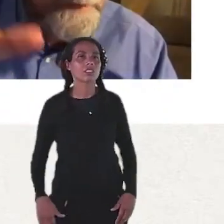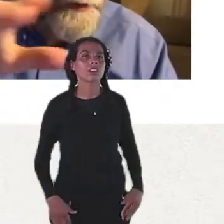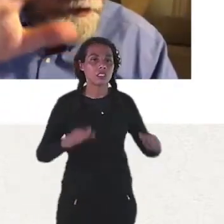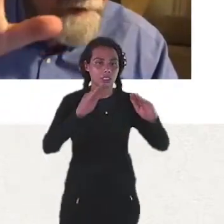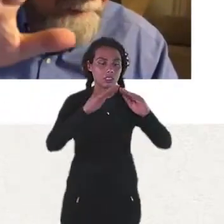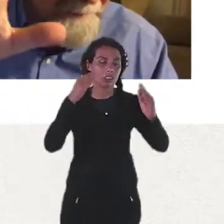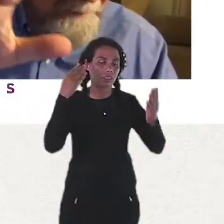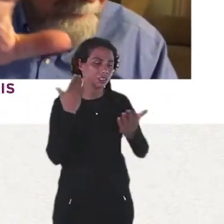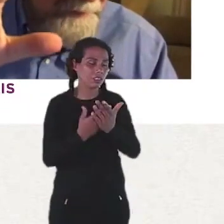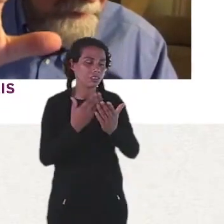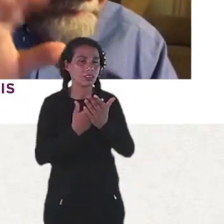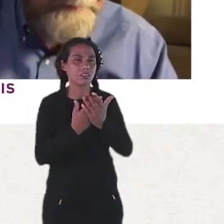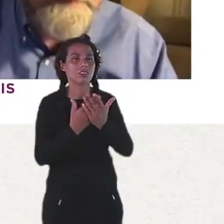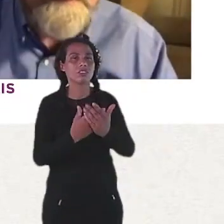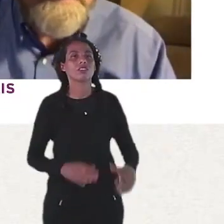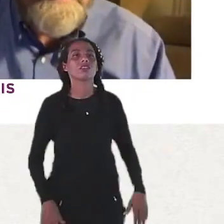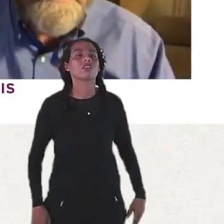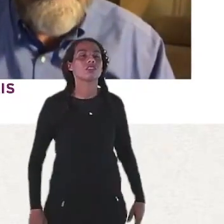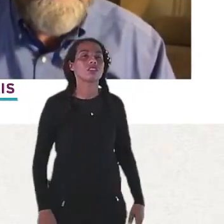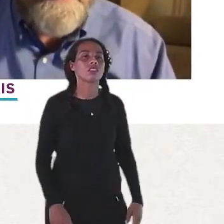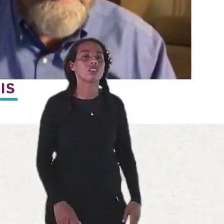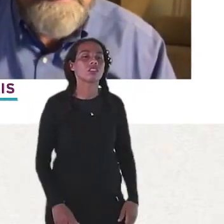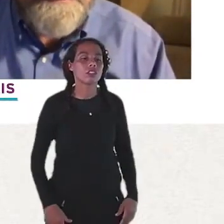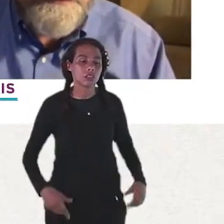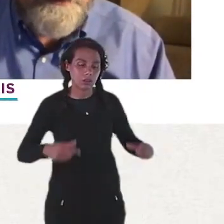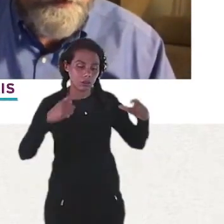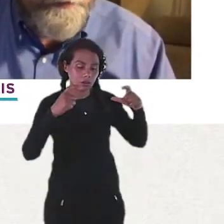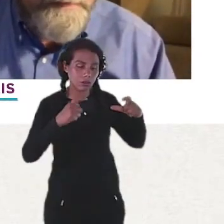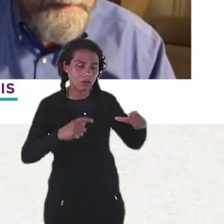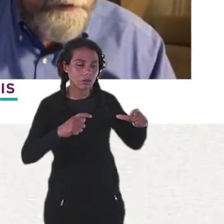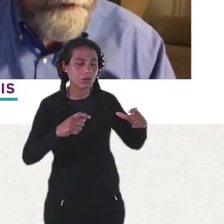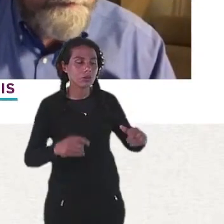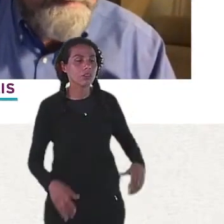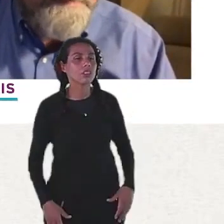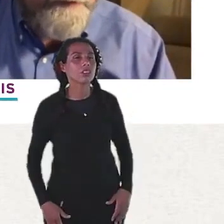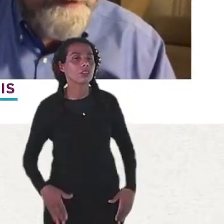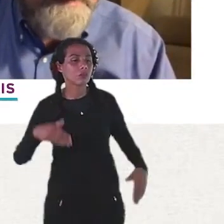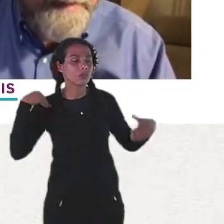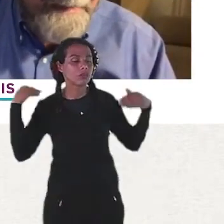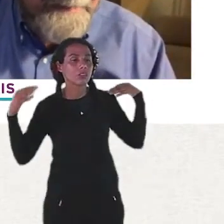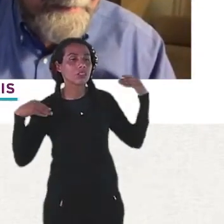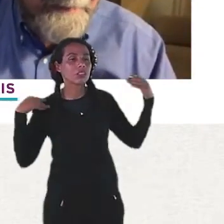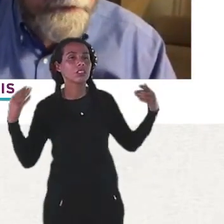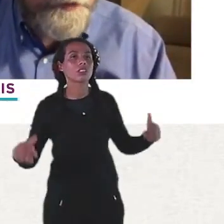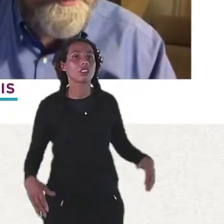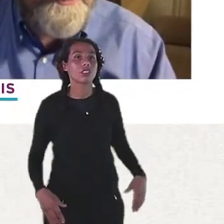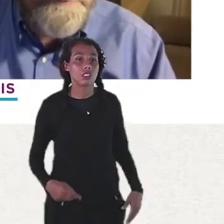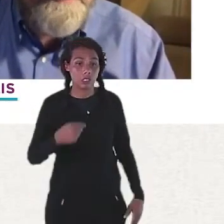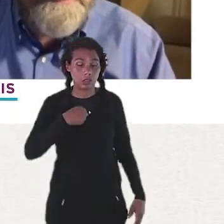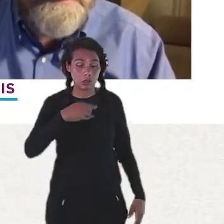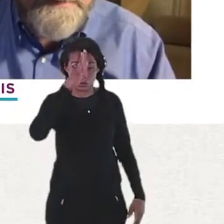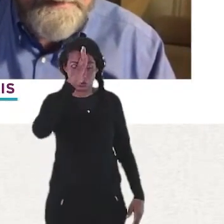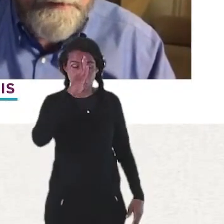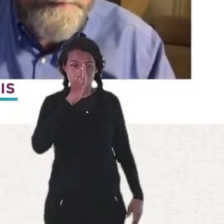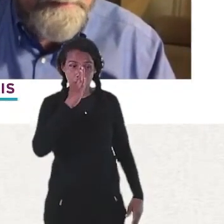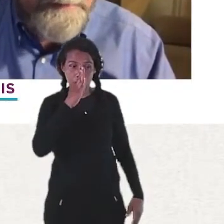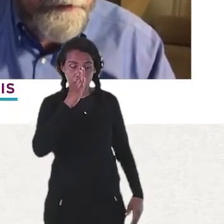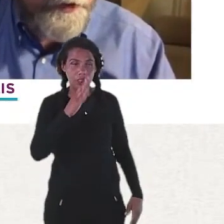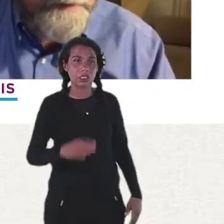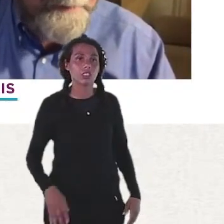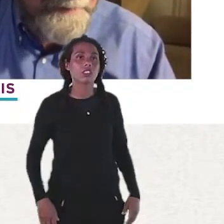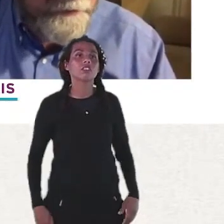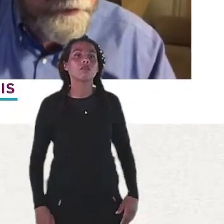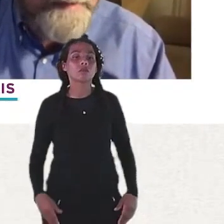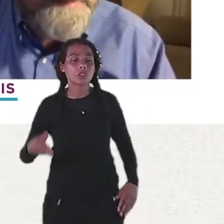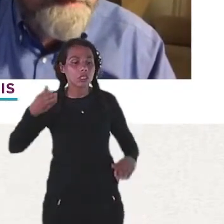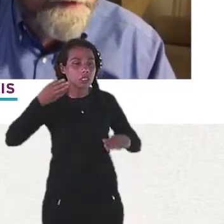para cidades históricas, né, de Minas Gerais. Mas eu assisti num domingo, no Mineirão, de graça, o time do Atlético